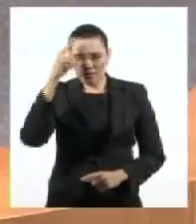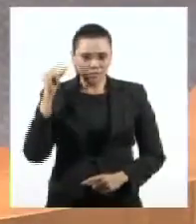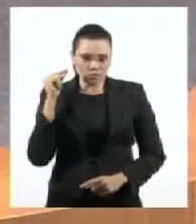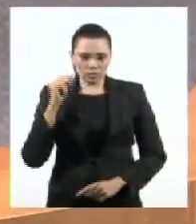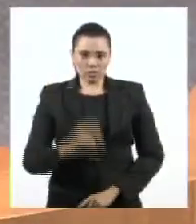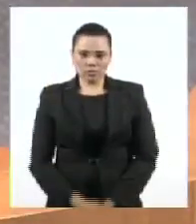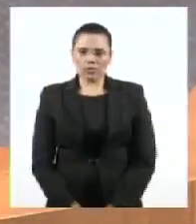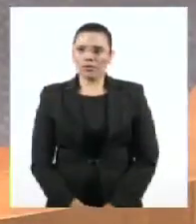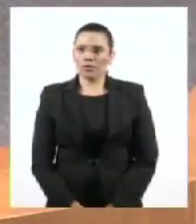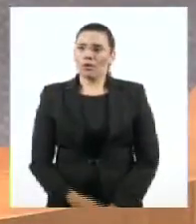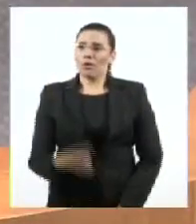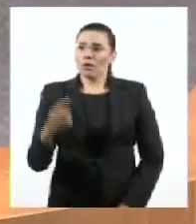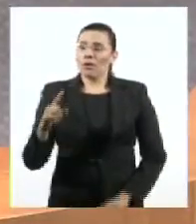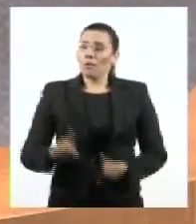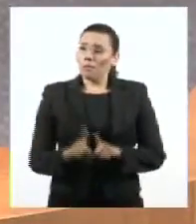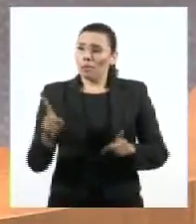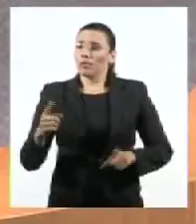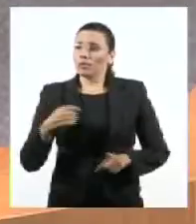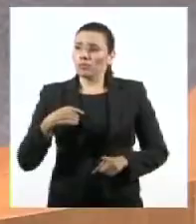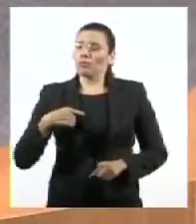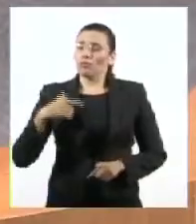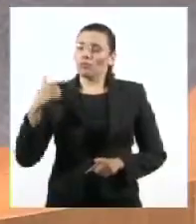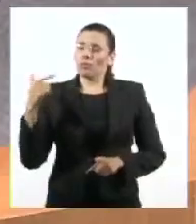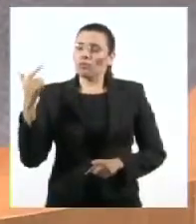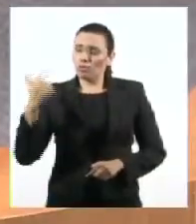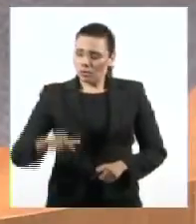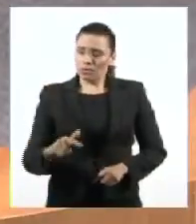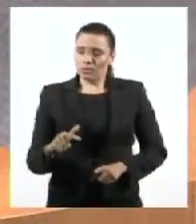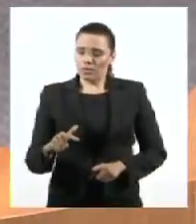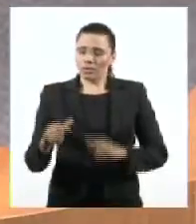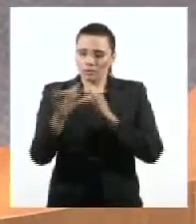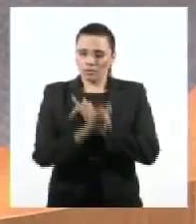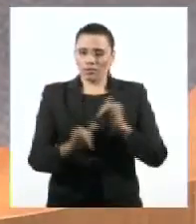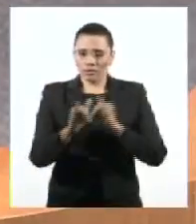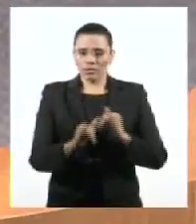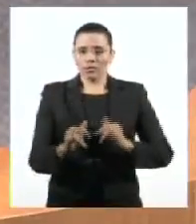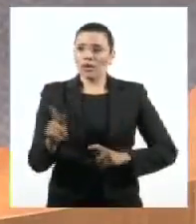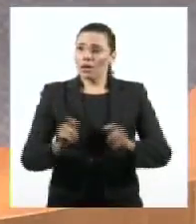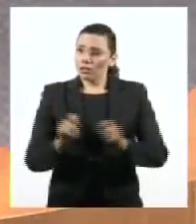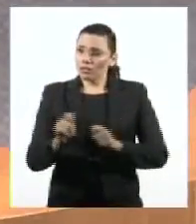volto a repetir, a administração pública não é administração empresarial. Obrigado, senhor presidente.